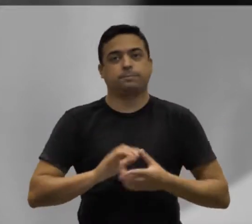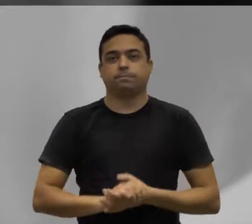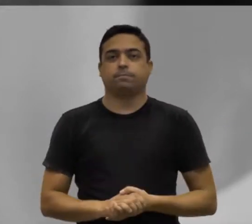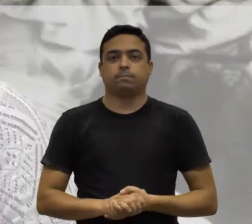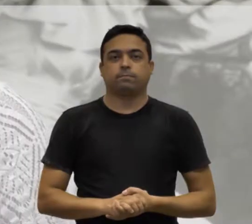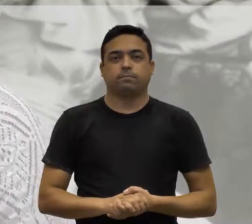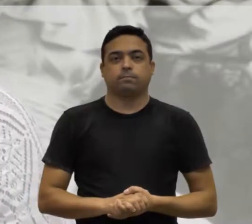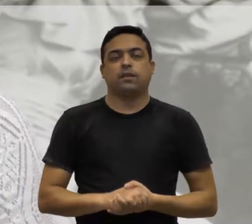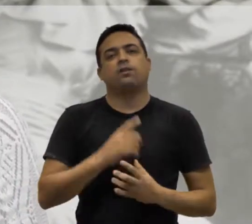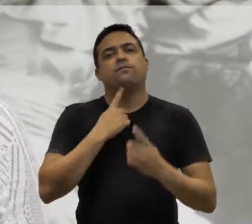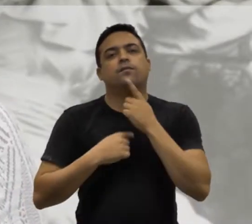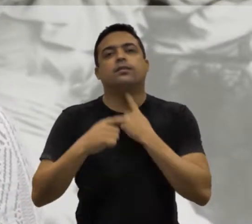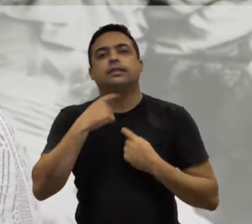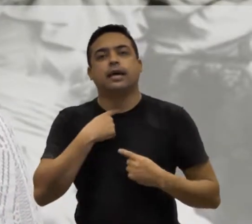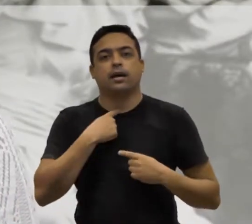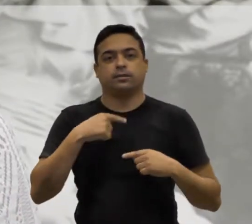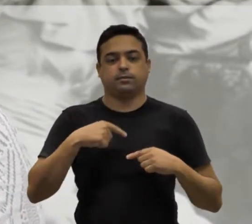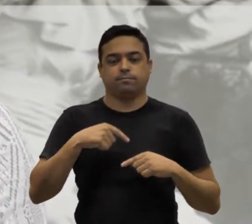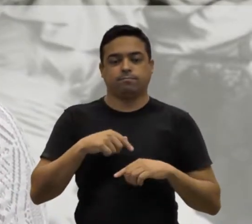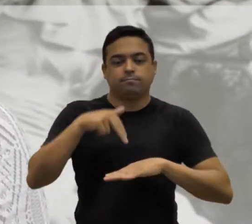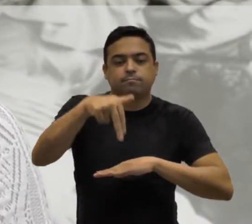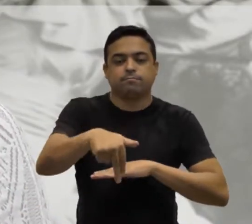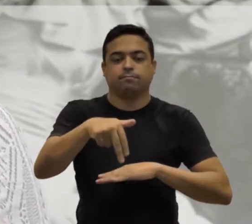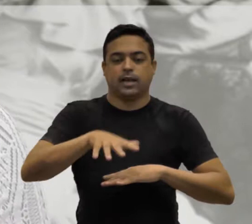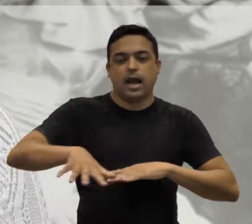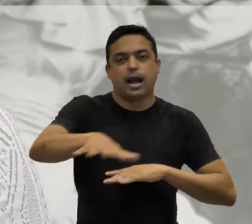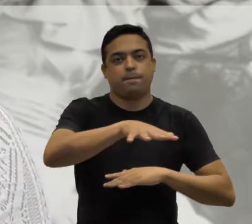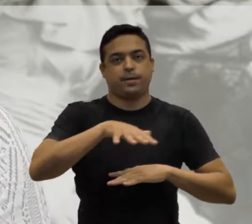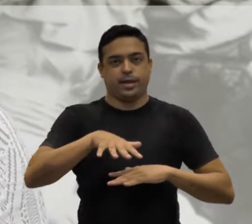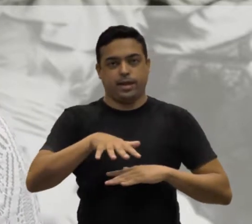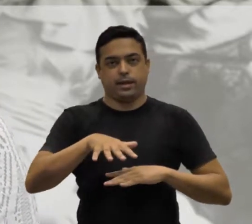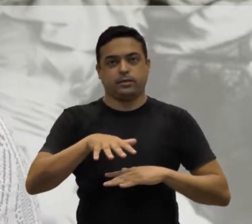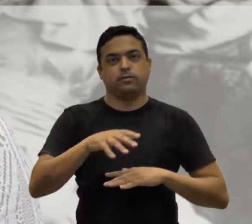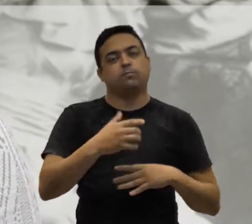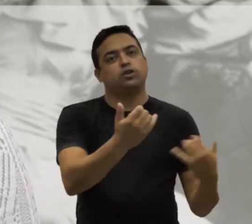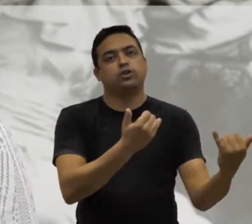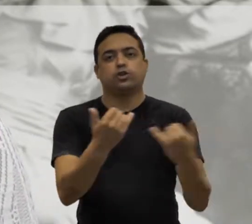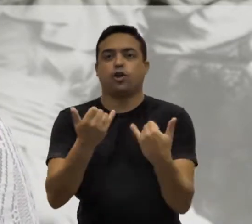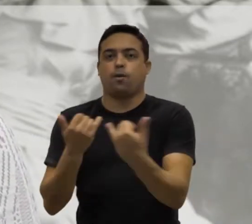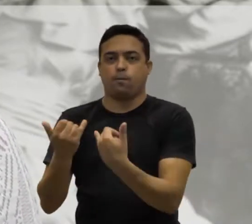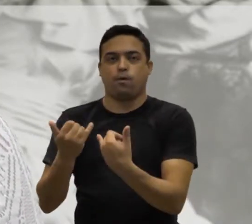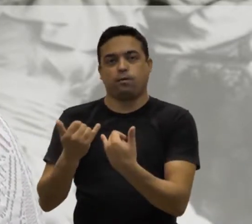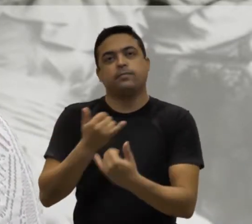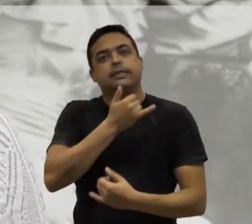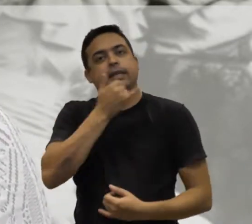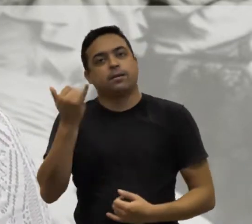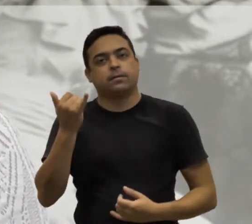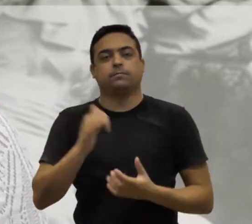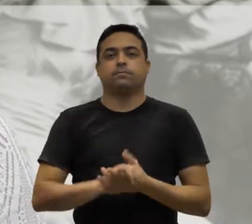meio. O desejo de interagir com o ambiente advém dos estímulos recebidos através das